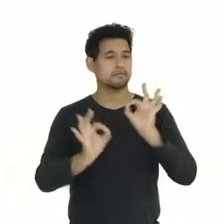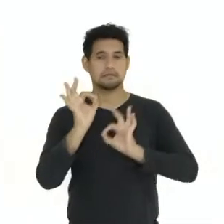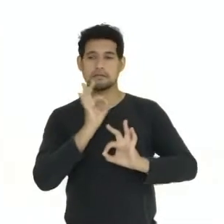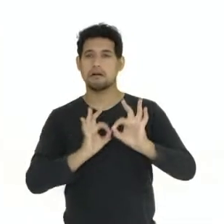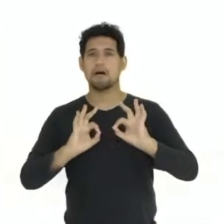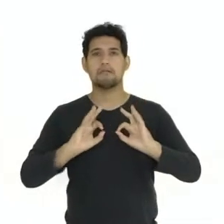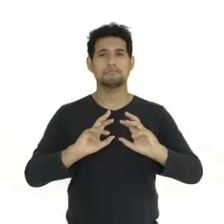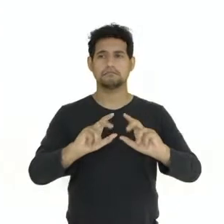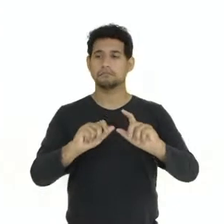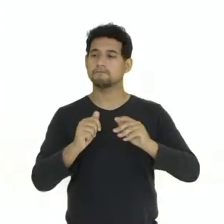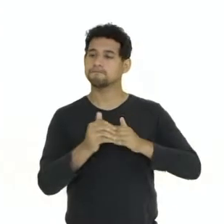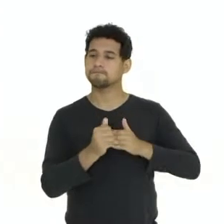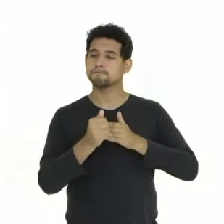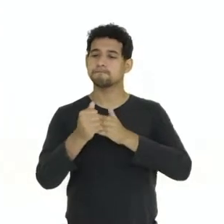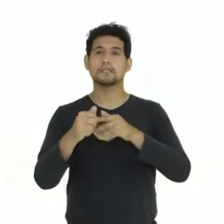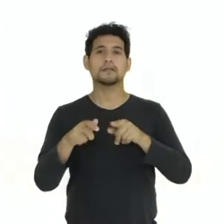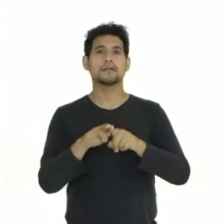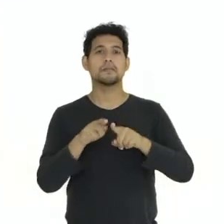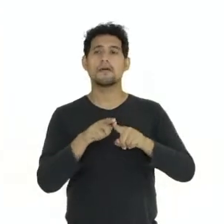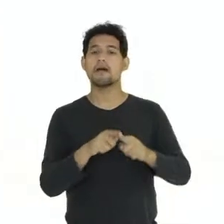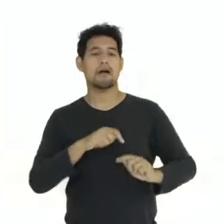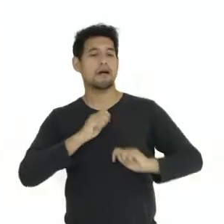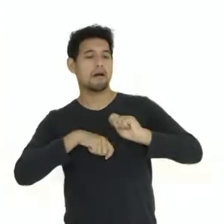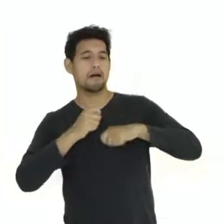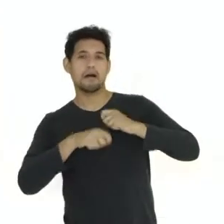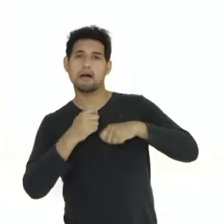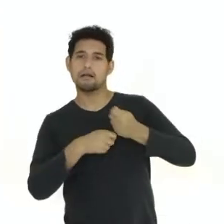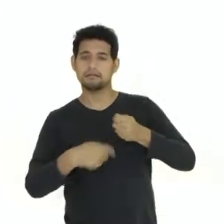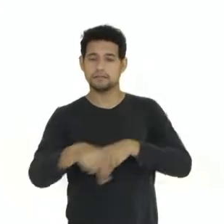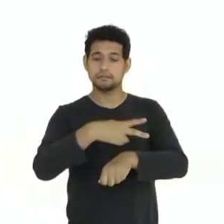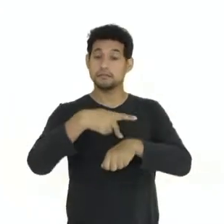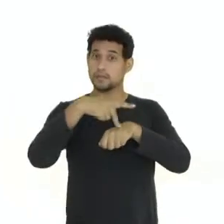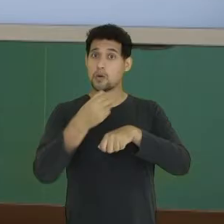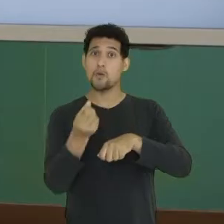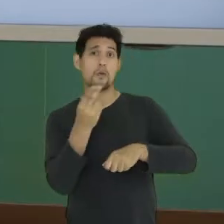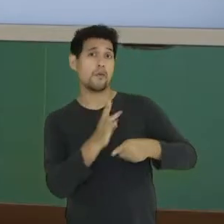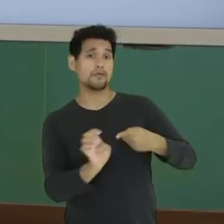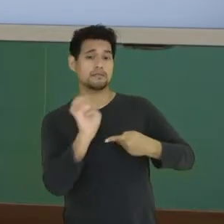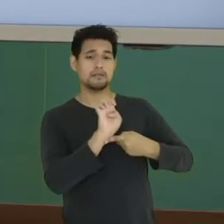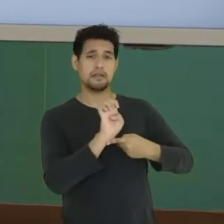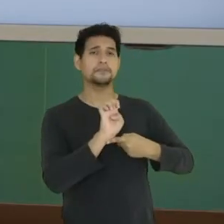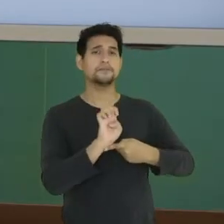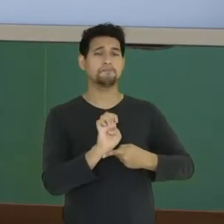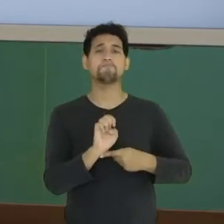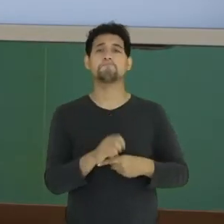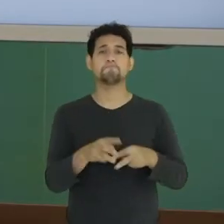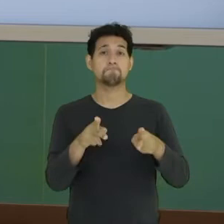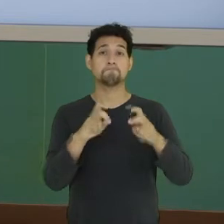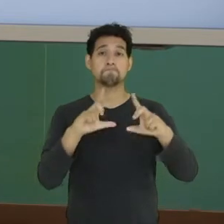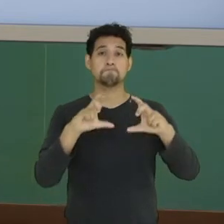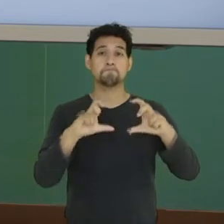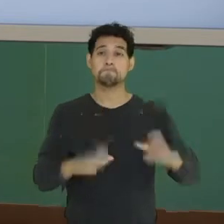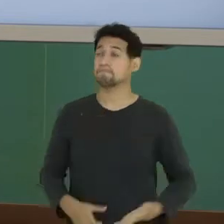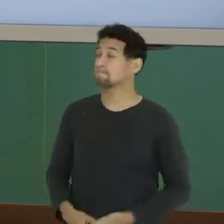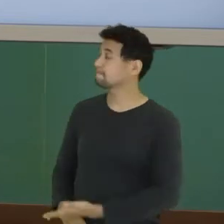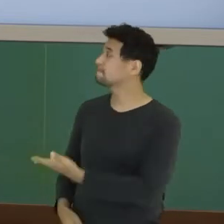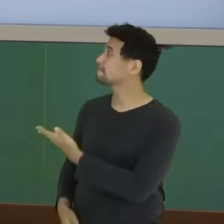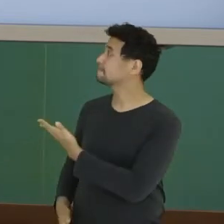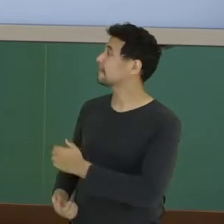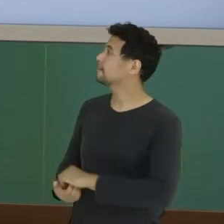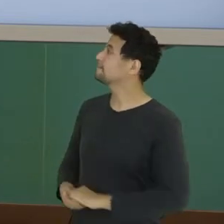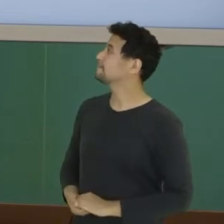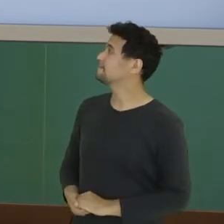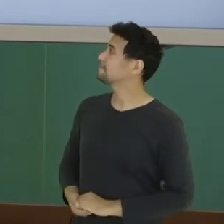da direção e a administração de nações ou estados. Vejam só, nessa imagem nós temos inclusive